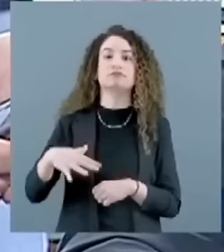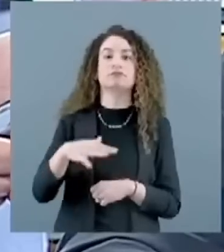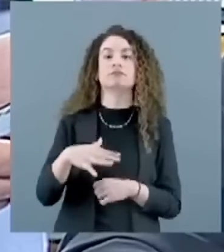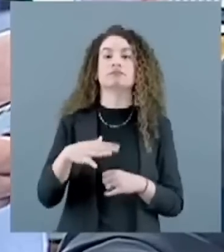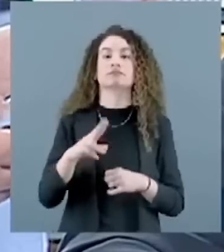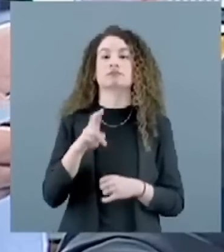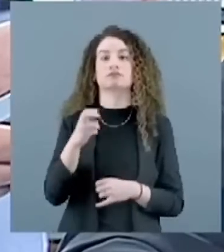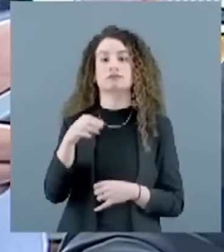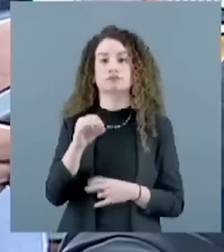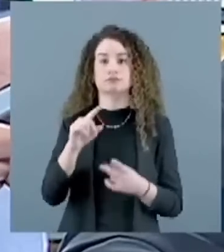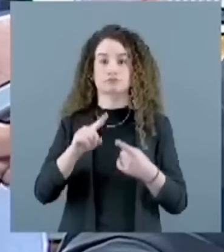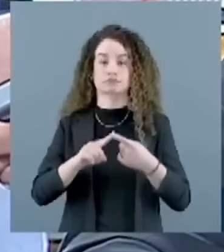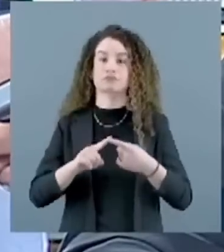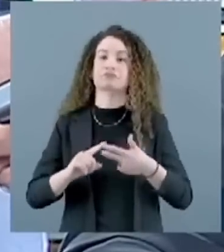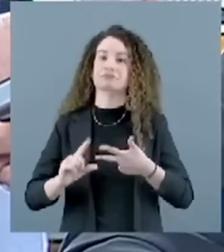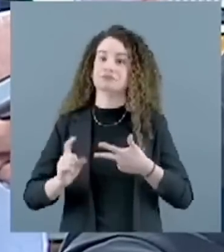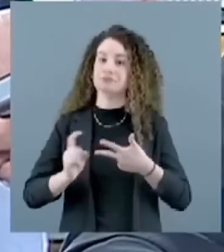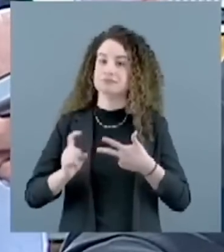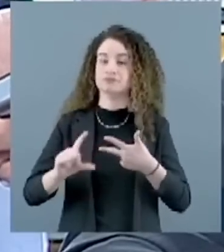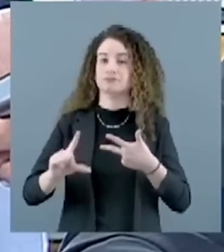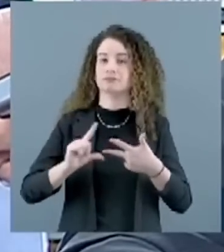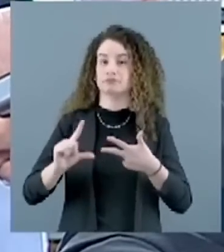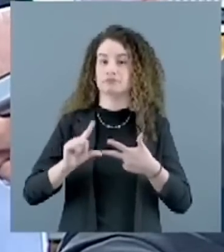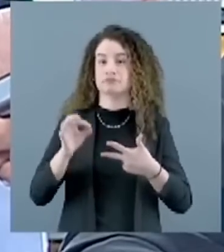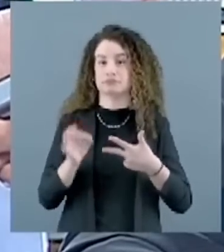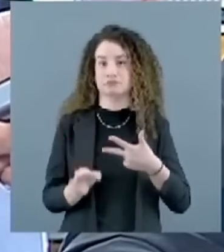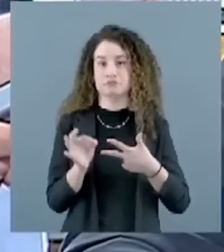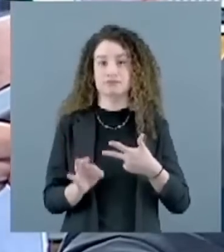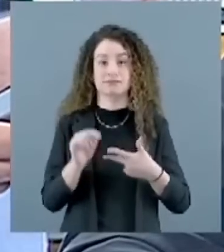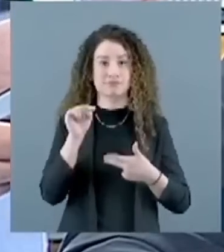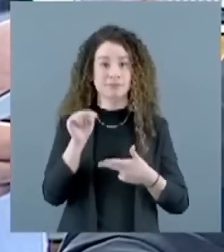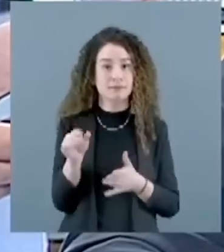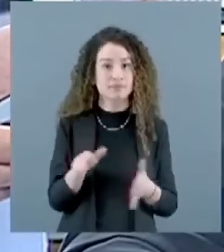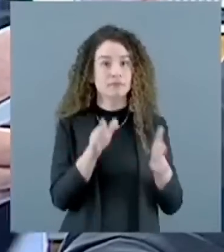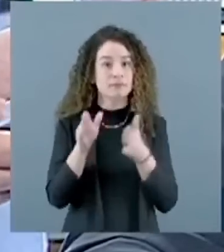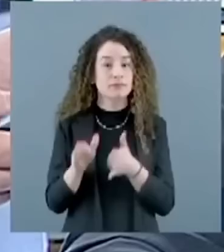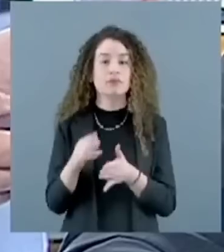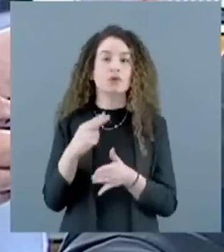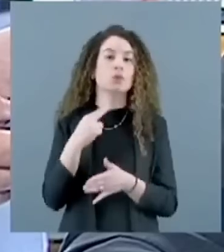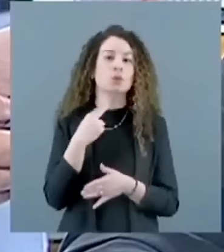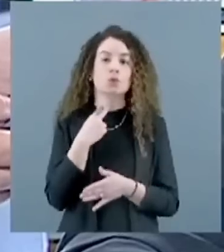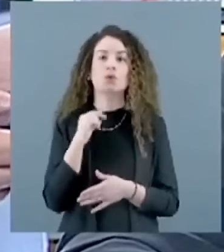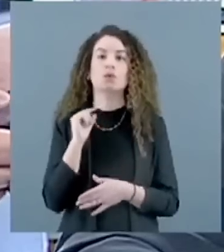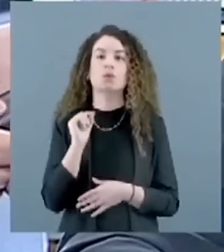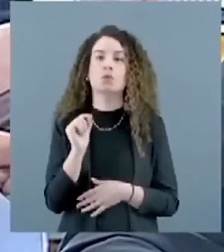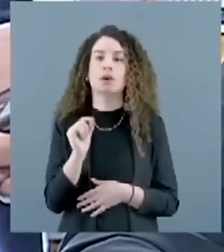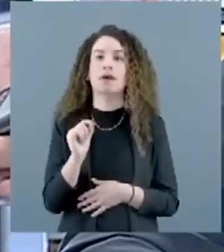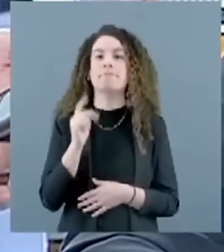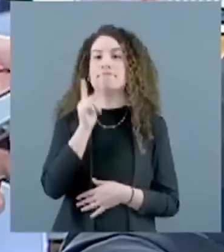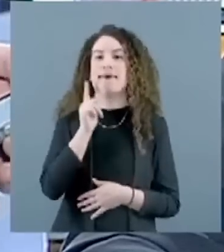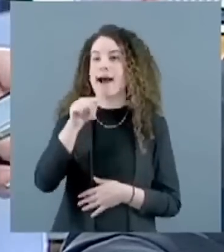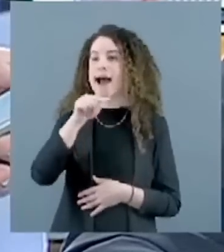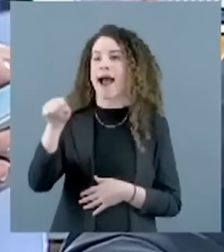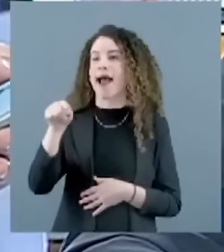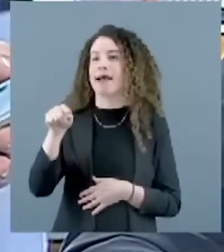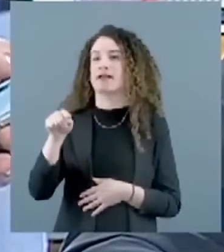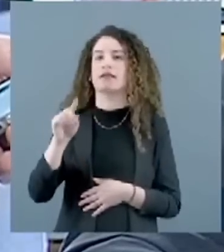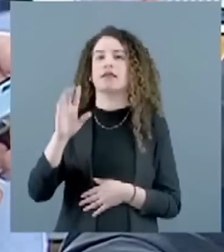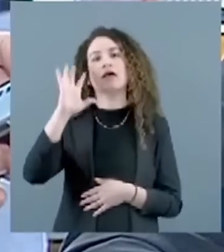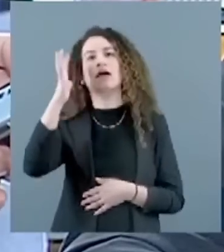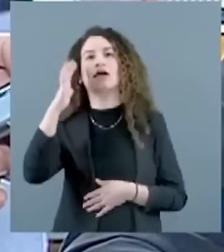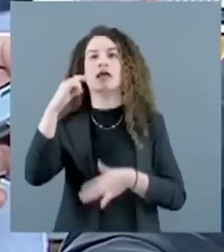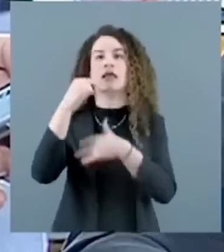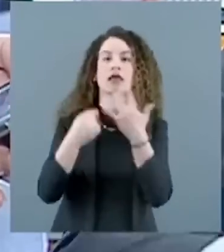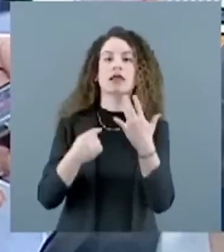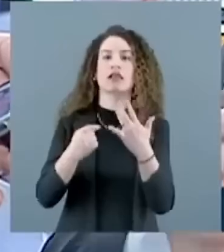si, legislativo, executivo e judiciário. Nesse passo, não há suspeição para parlamentares em uma CPI, uma vez que as regras do